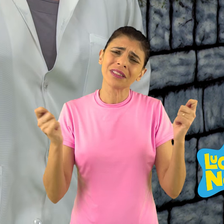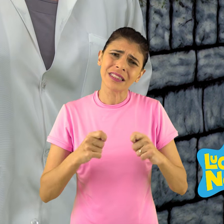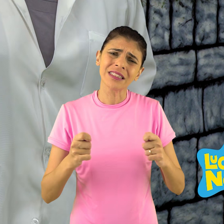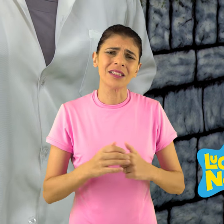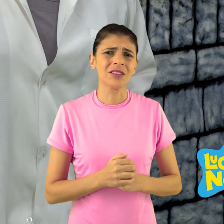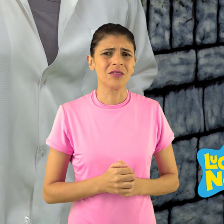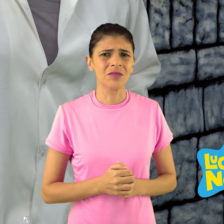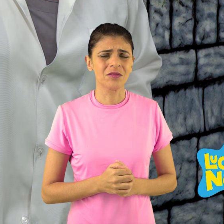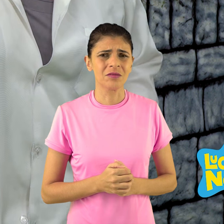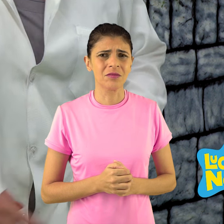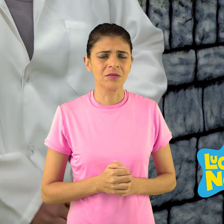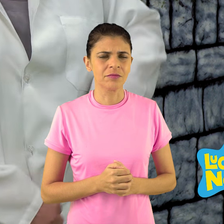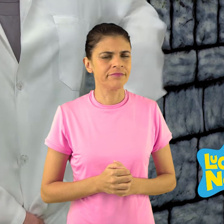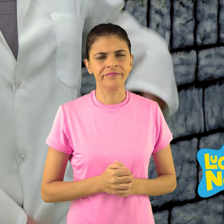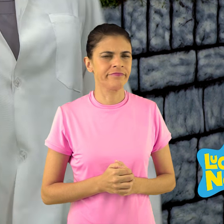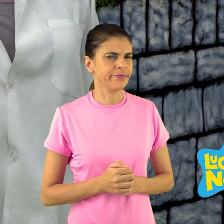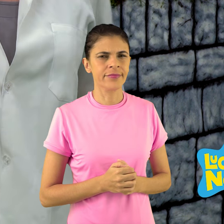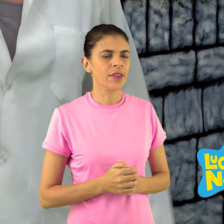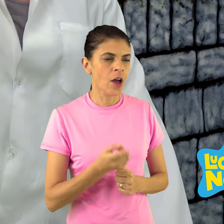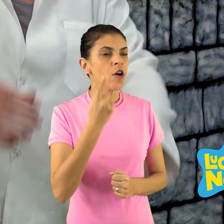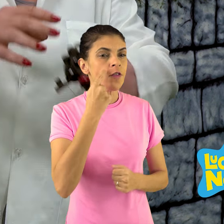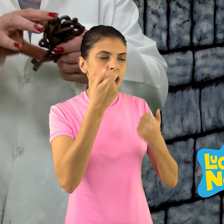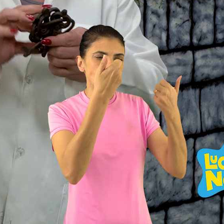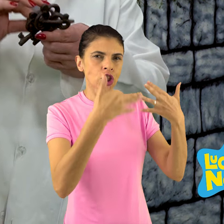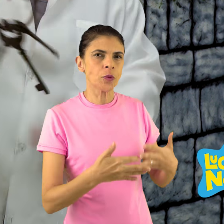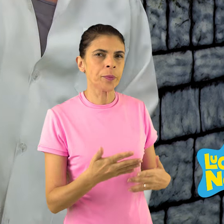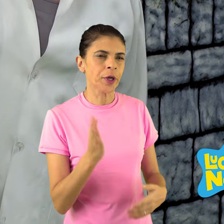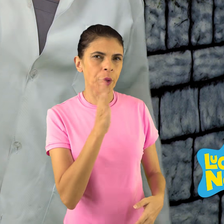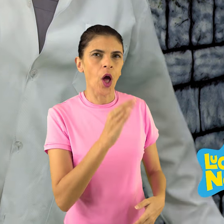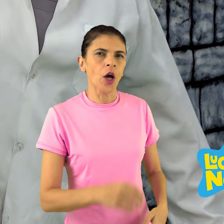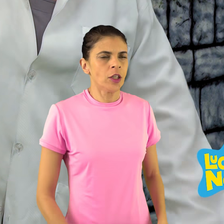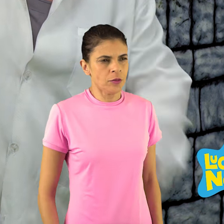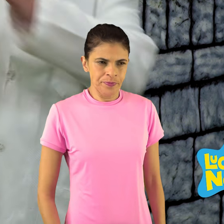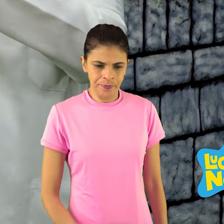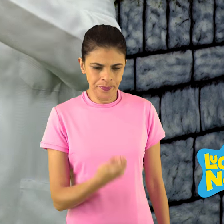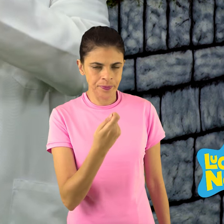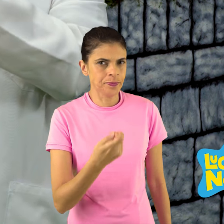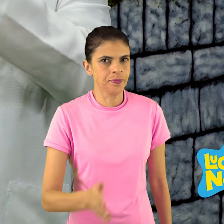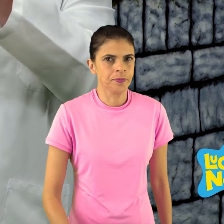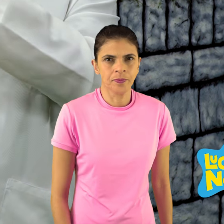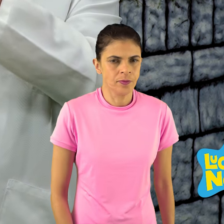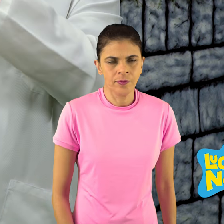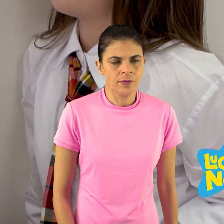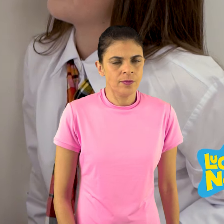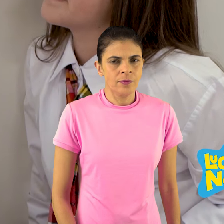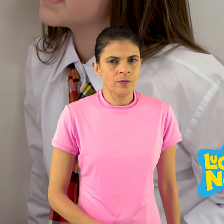Mas vocês vão explicar essa história direitinho mesmo.